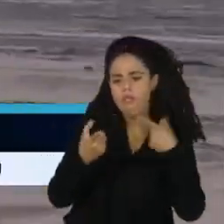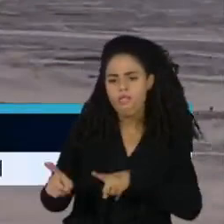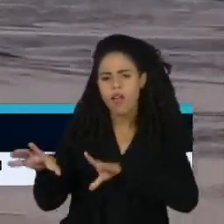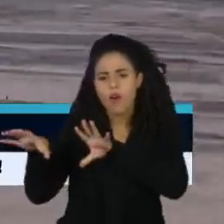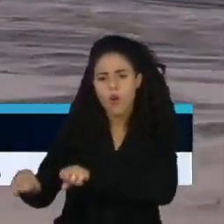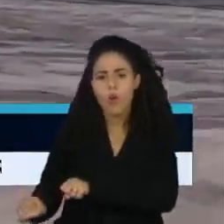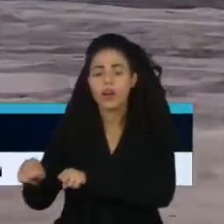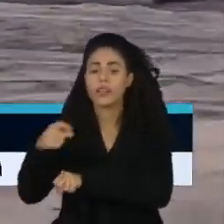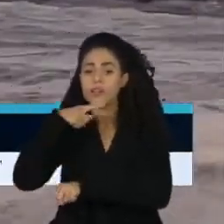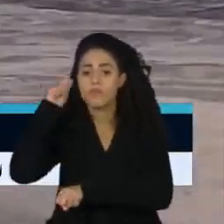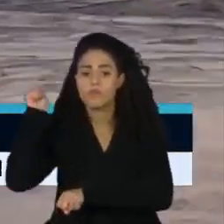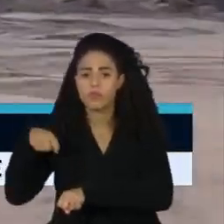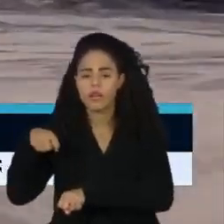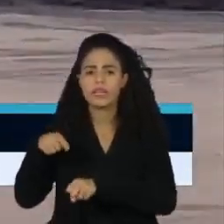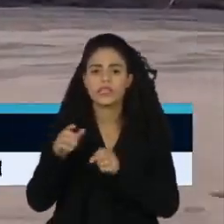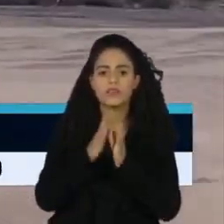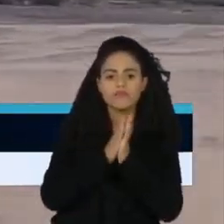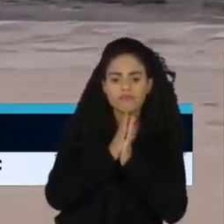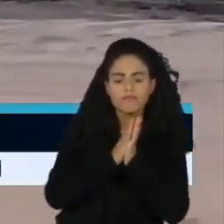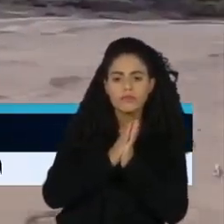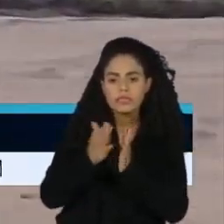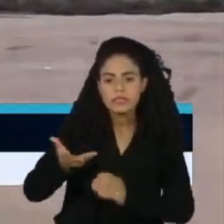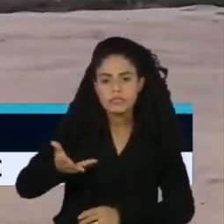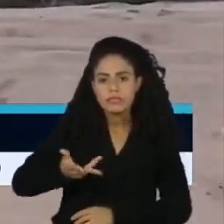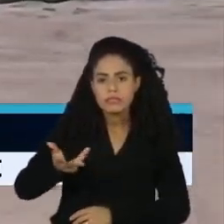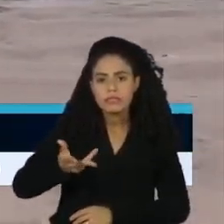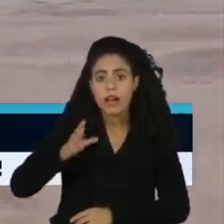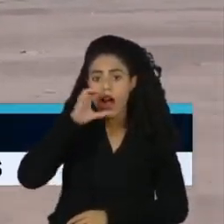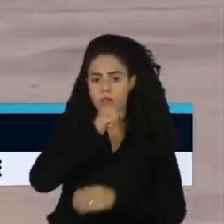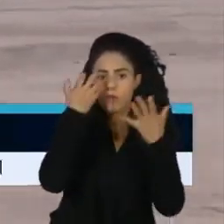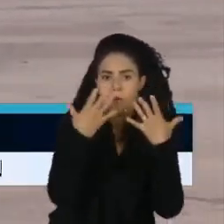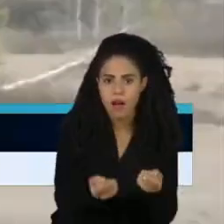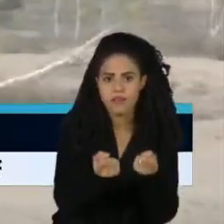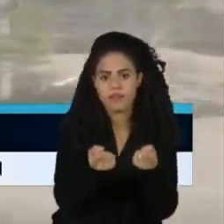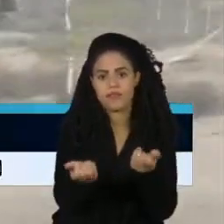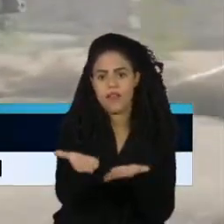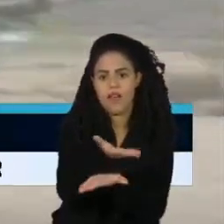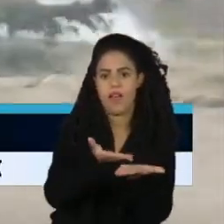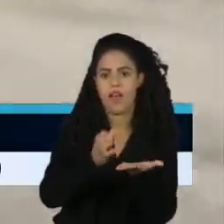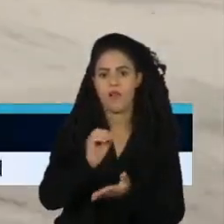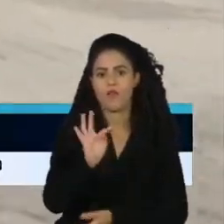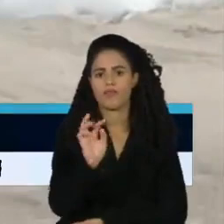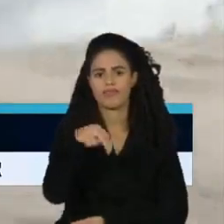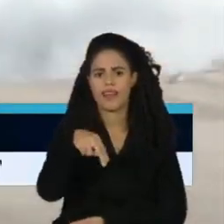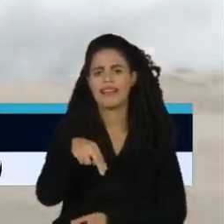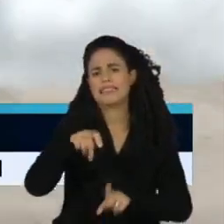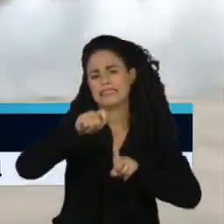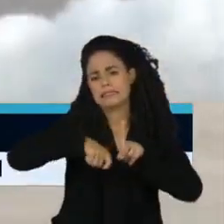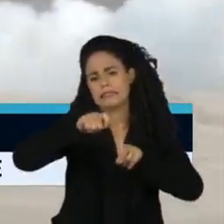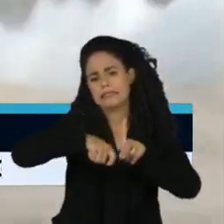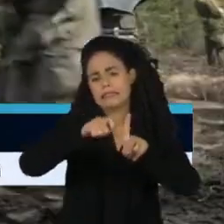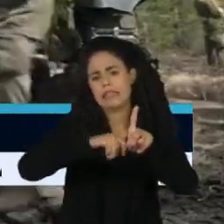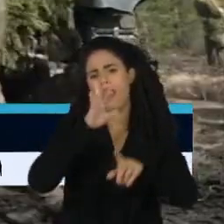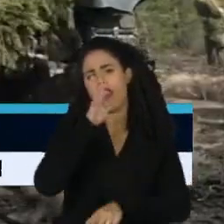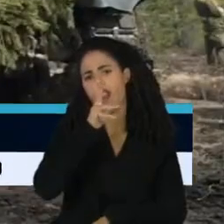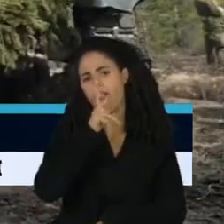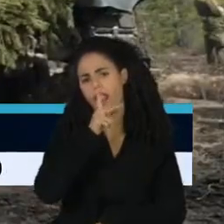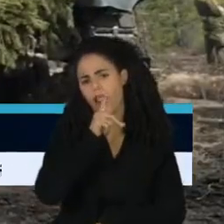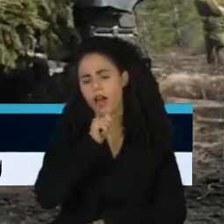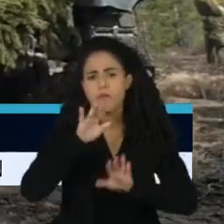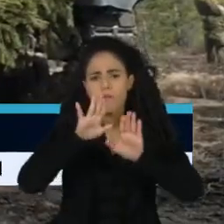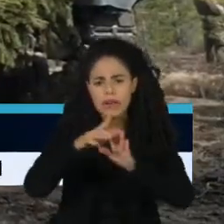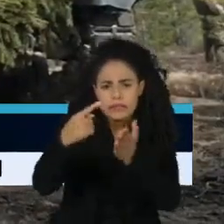Ucrânia por isso a expectativa é de acelerar o processo de adesão que costuma levar meses mas para encontrar o